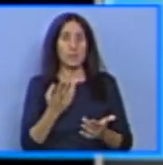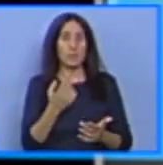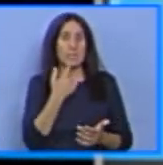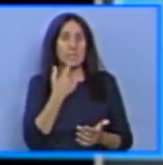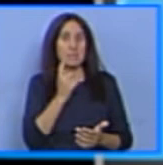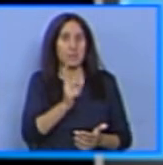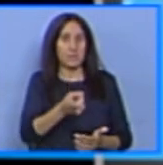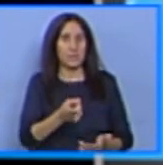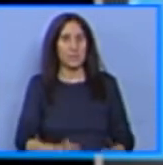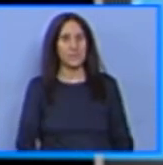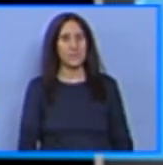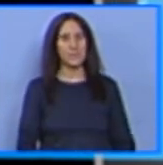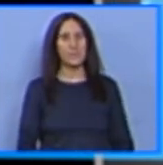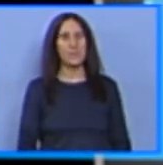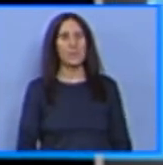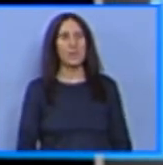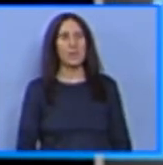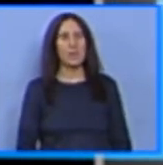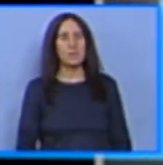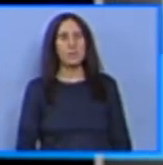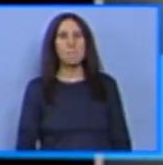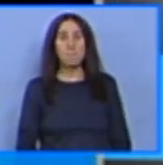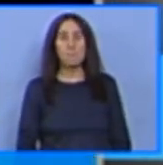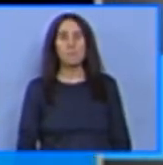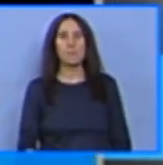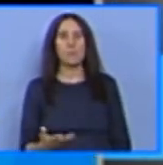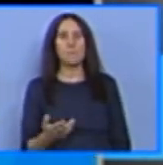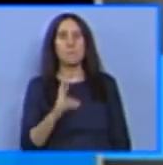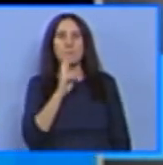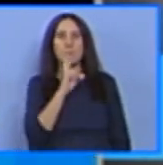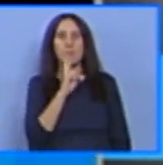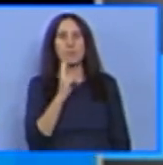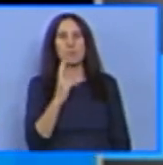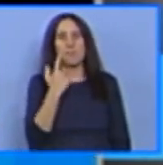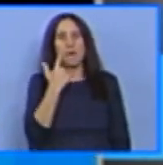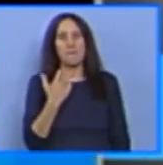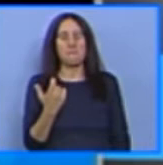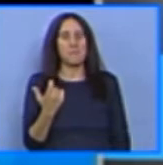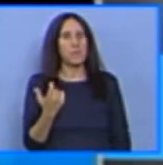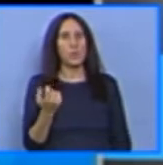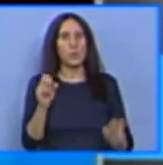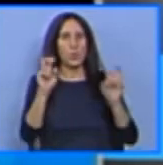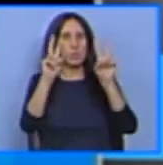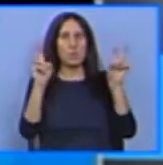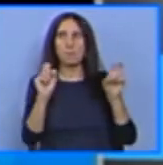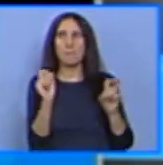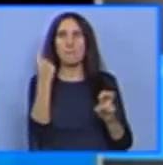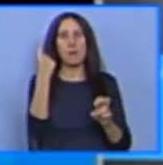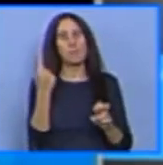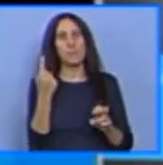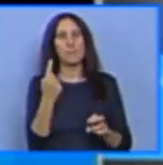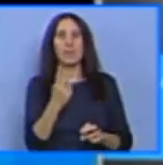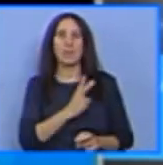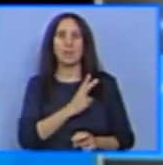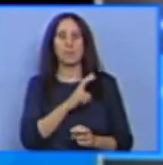representa. Fátima foi provavelmente o primeiro tema que resultou num artigo, digamos,